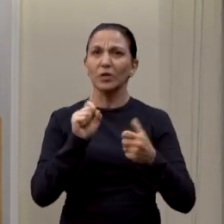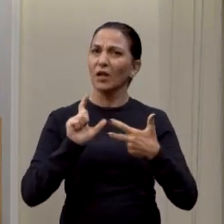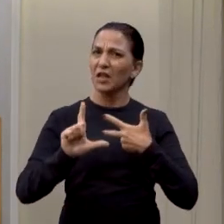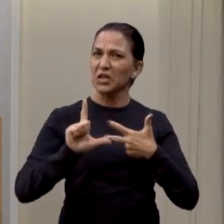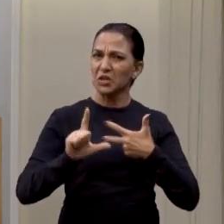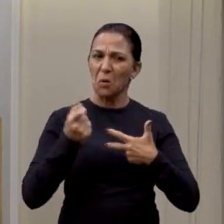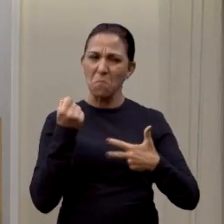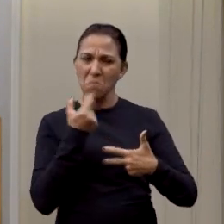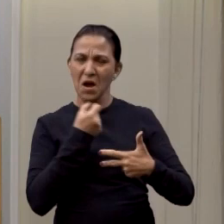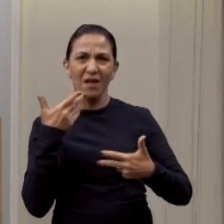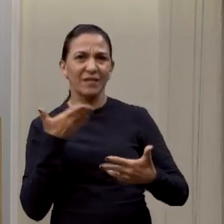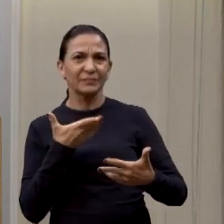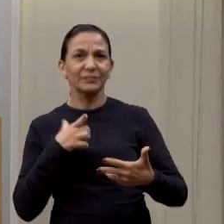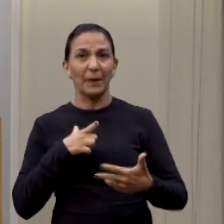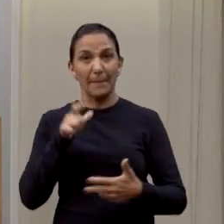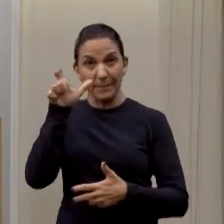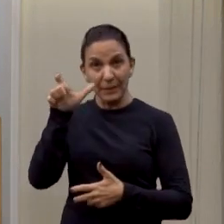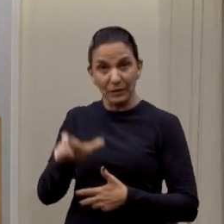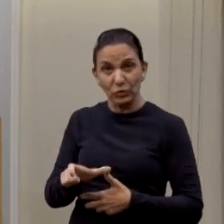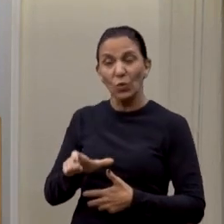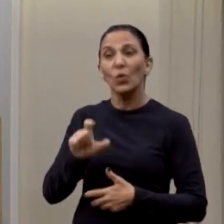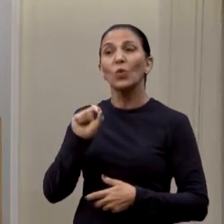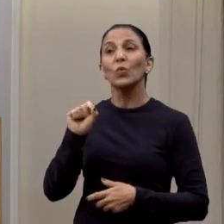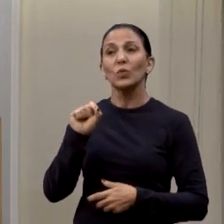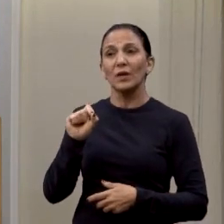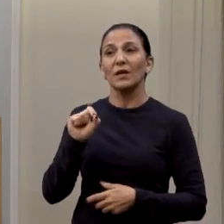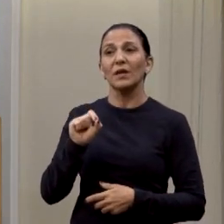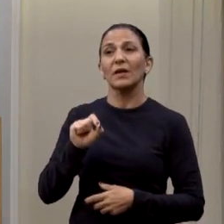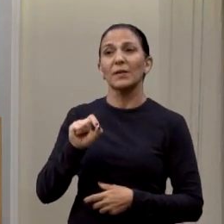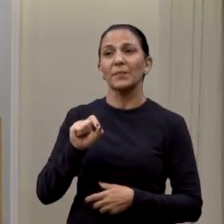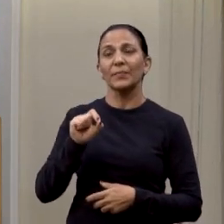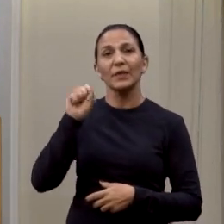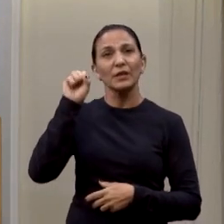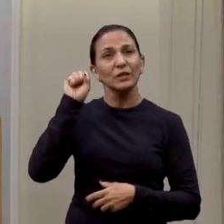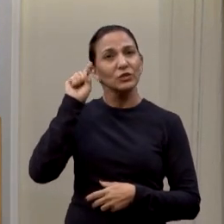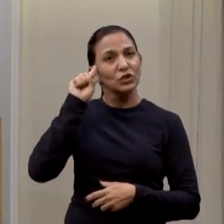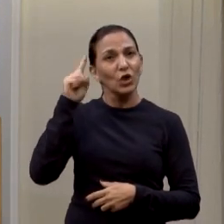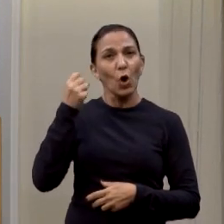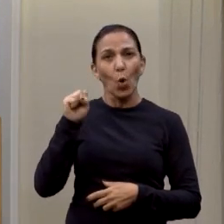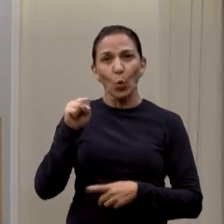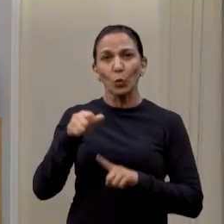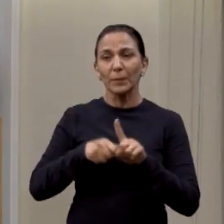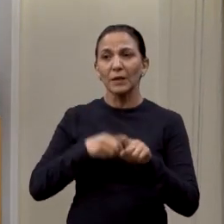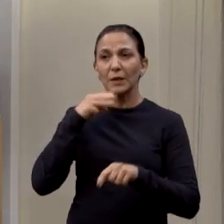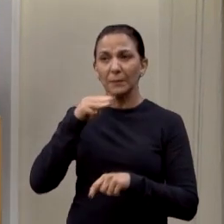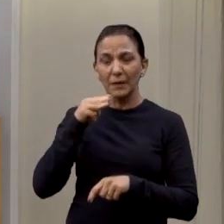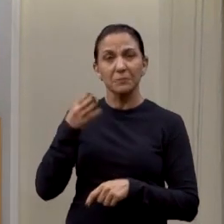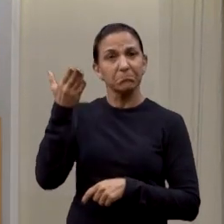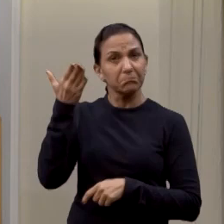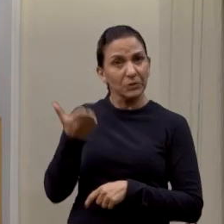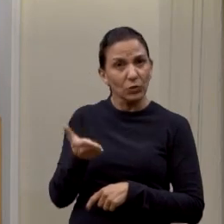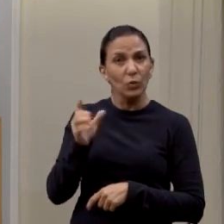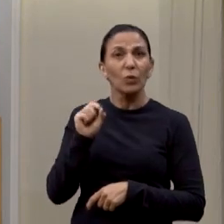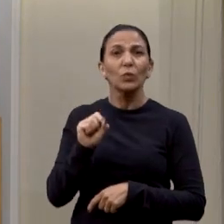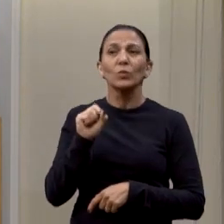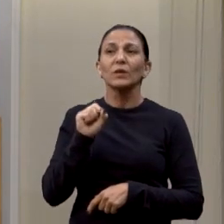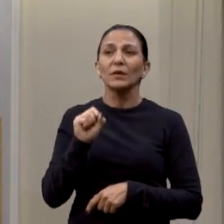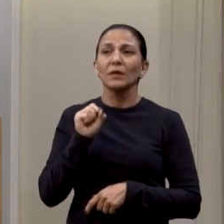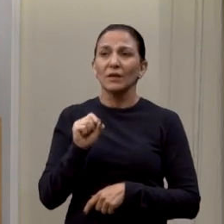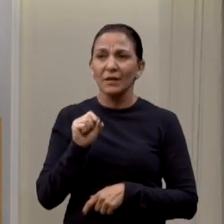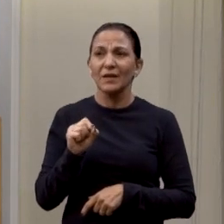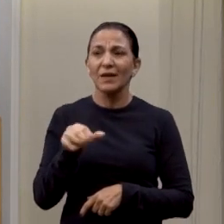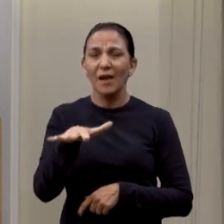legislativo. Esse senhor, vereadora Fabi Virgílio, no 8 de março do ano passado, foi esse senhor que se utilizou-se